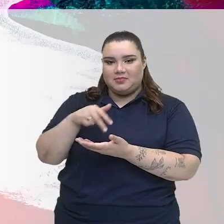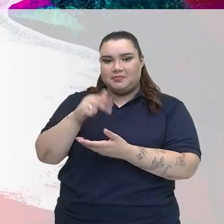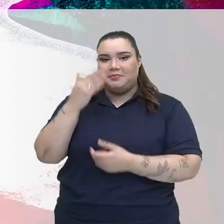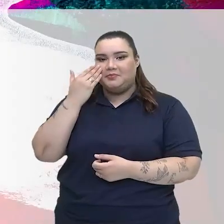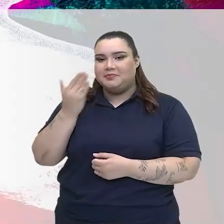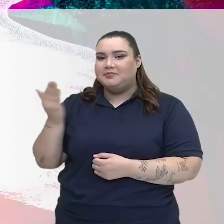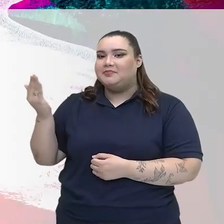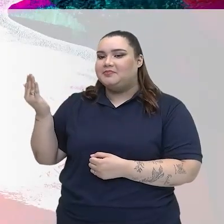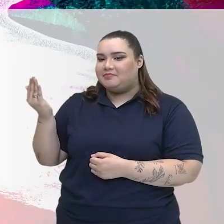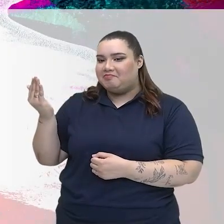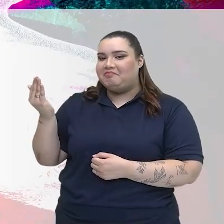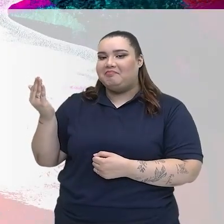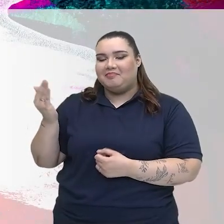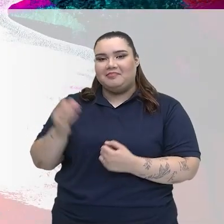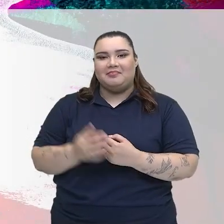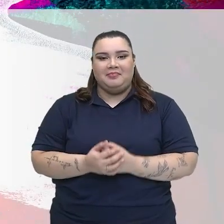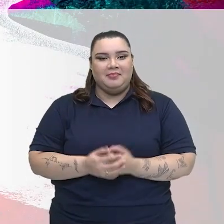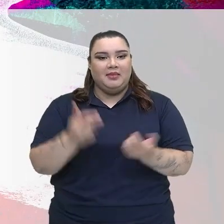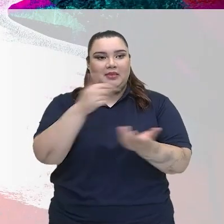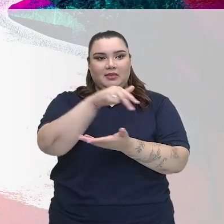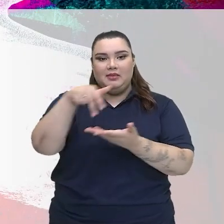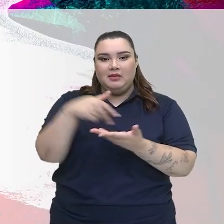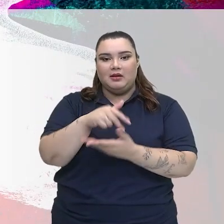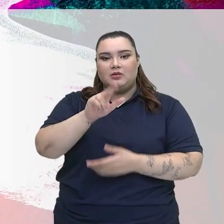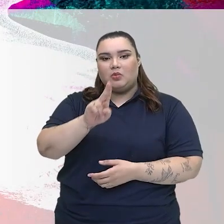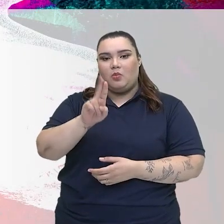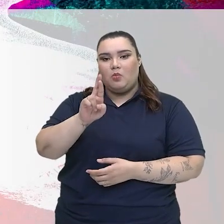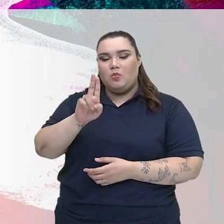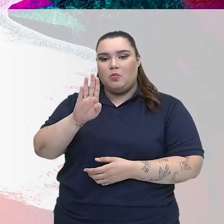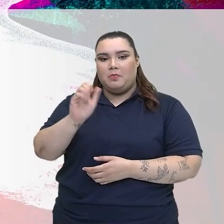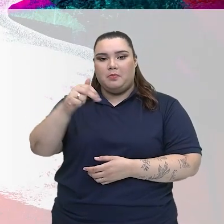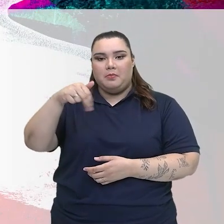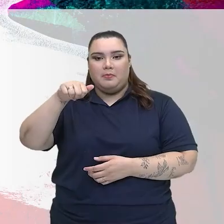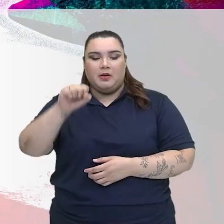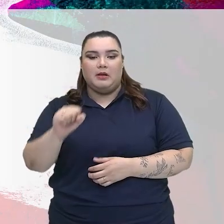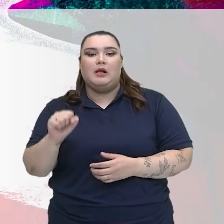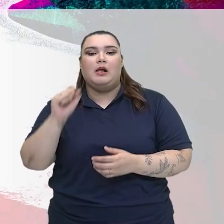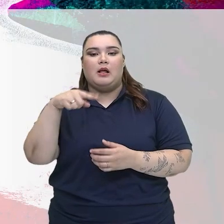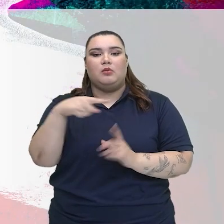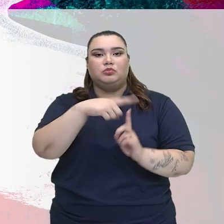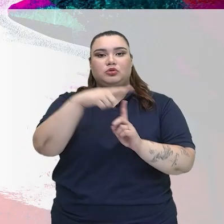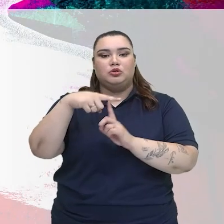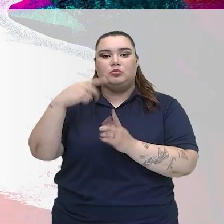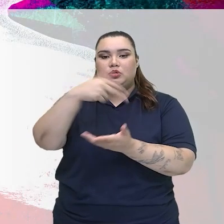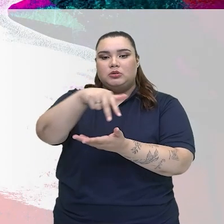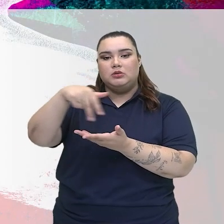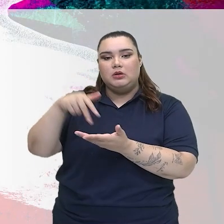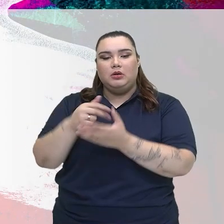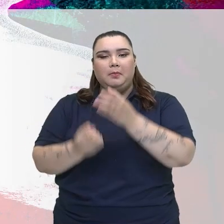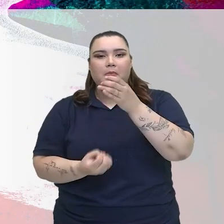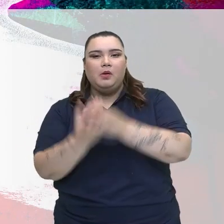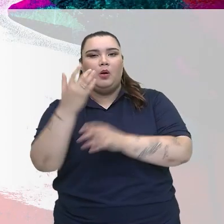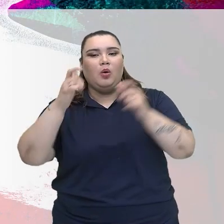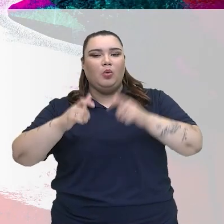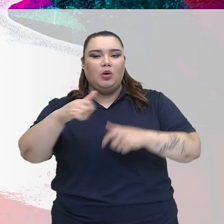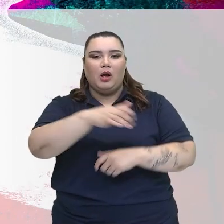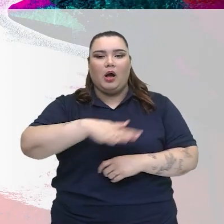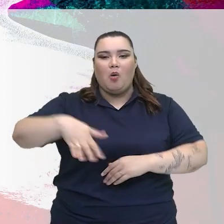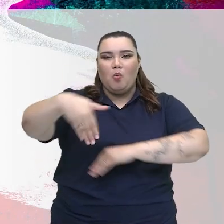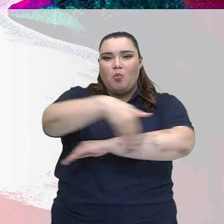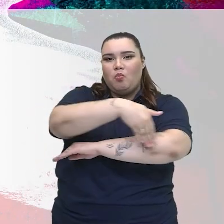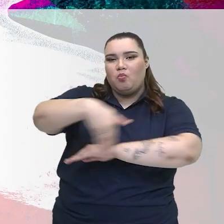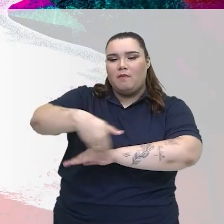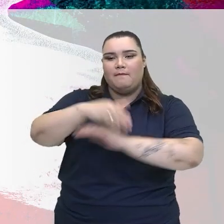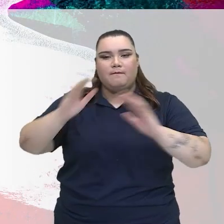urbanas? Vamos ver então. As danças urbanas são um estilo de dança que nasceram em espaços urbanos, principalmente